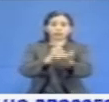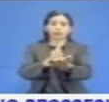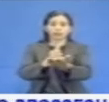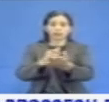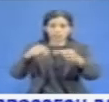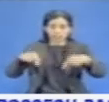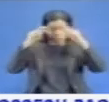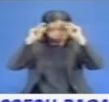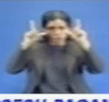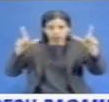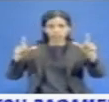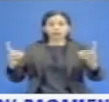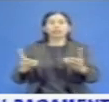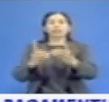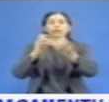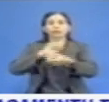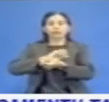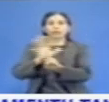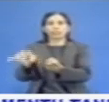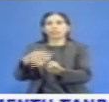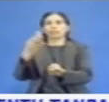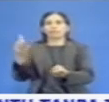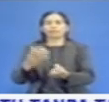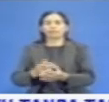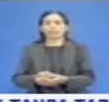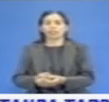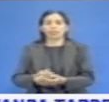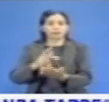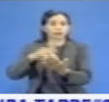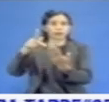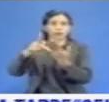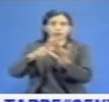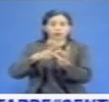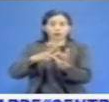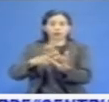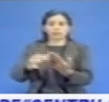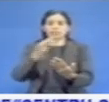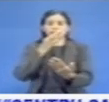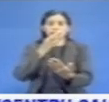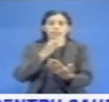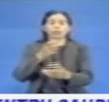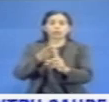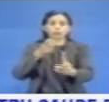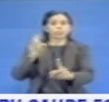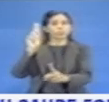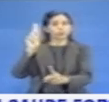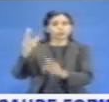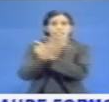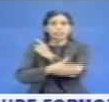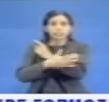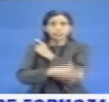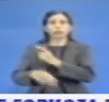Covid-19. Programa Bayang Mundial Russo e Nações Unidas e Loron Sanul Resinhat Fulanzunho começa